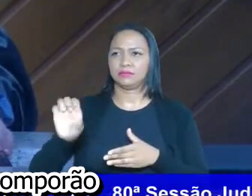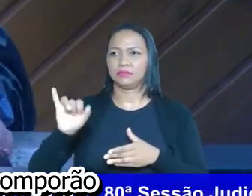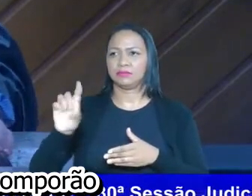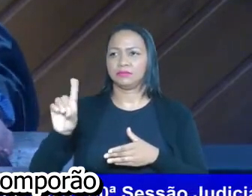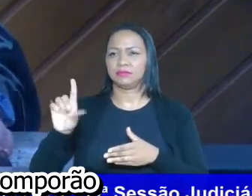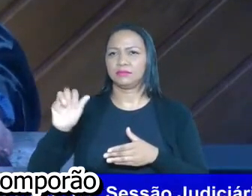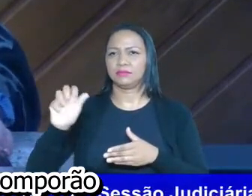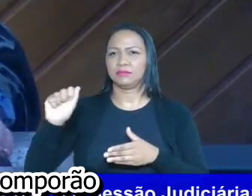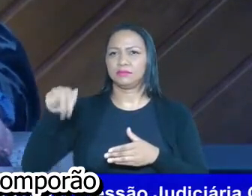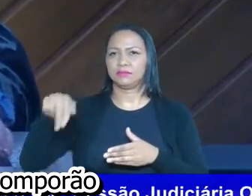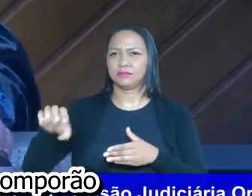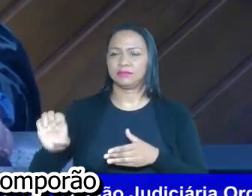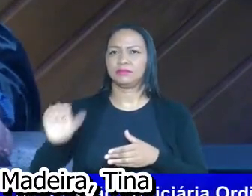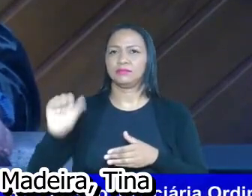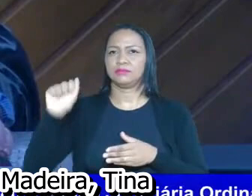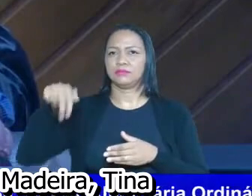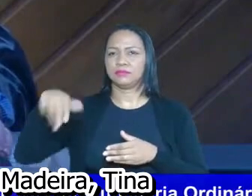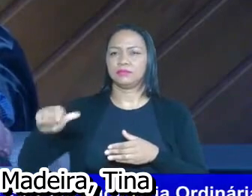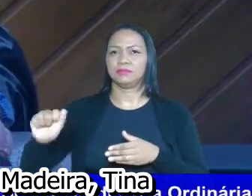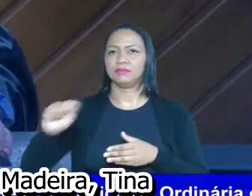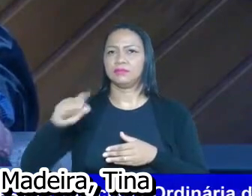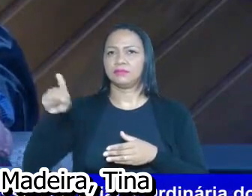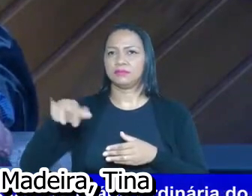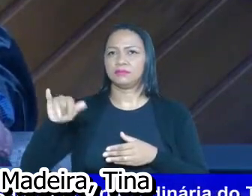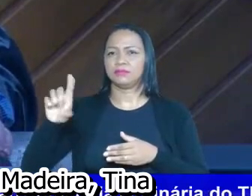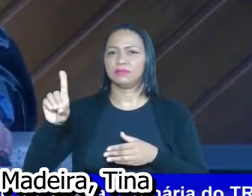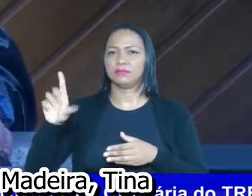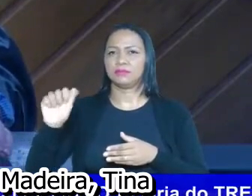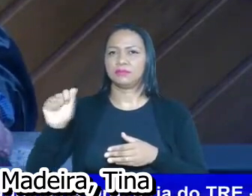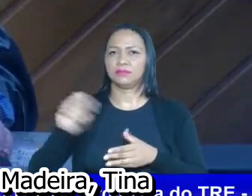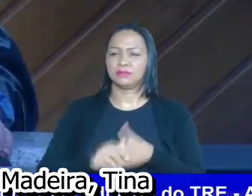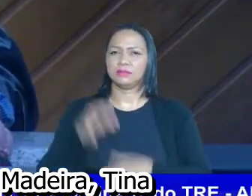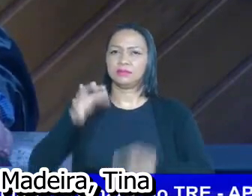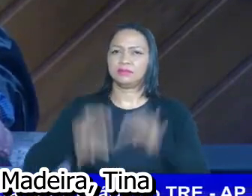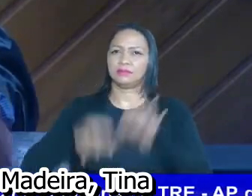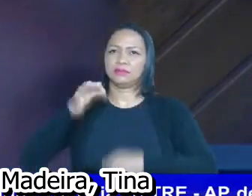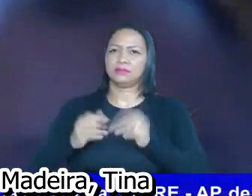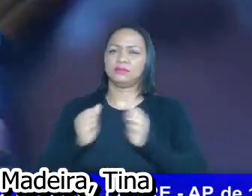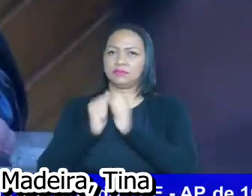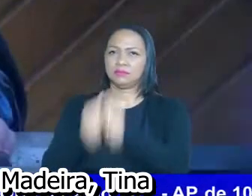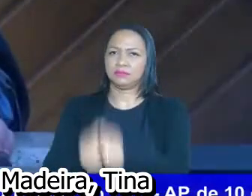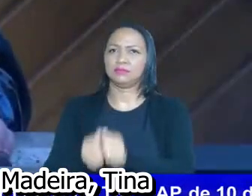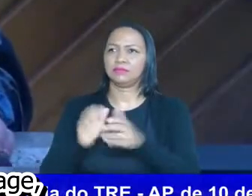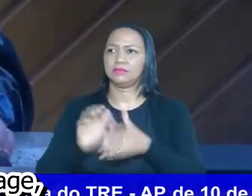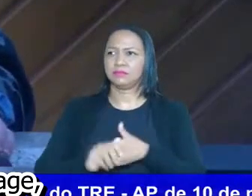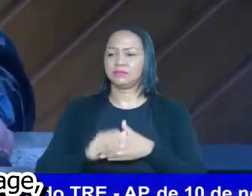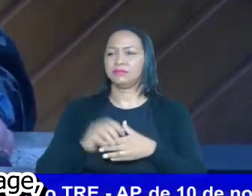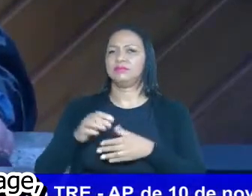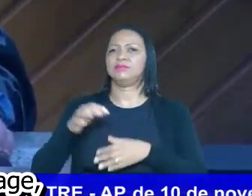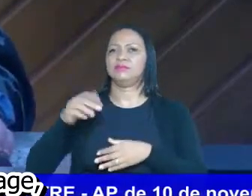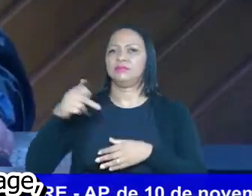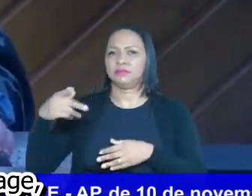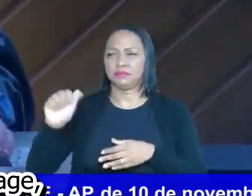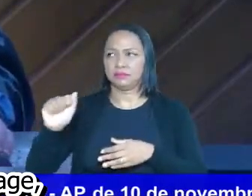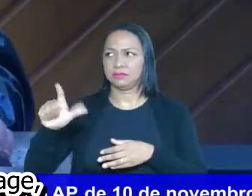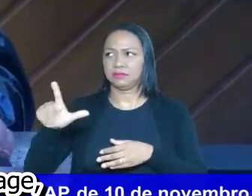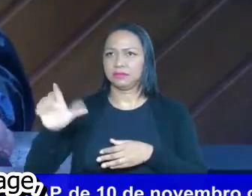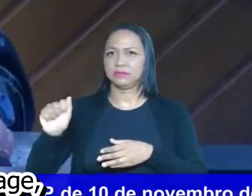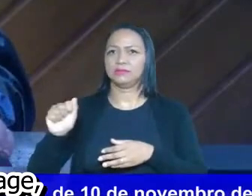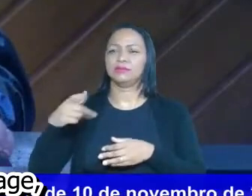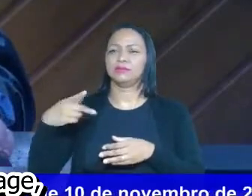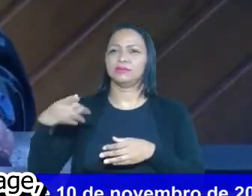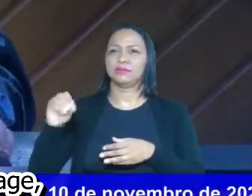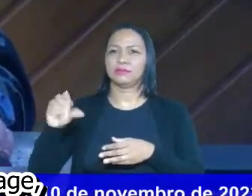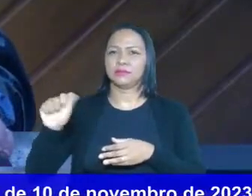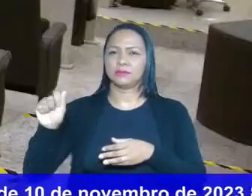Silva Nascimento. Além do relator, comporão a turma julgadora os juízes Anselmo Gonçalves, Paulo Madeira, Tina Souza, Paola Santos,